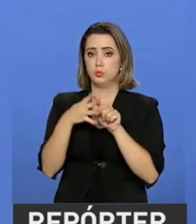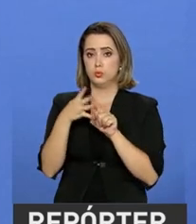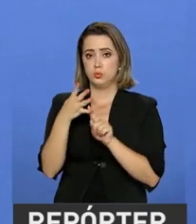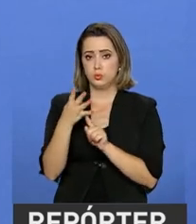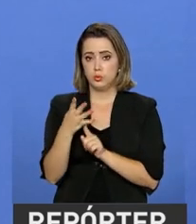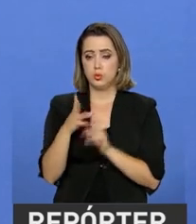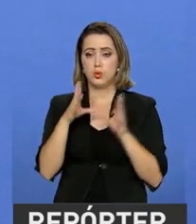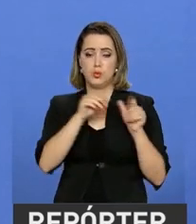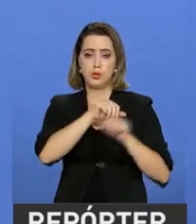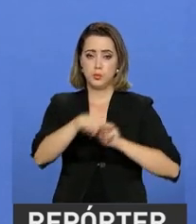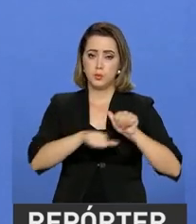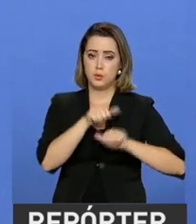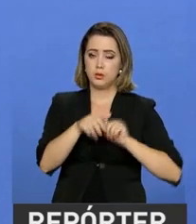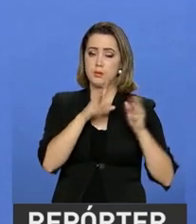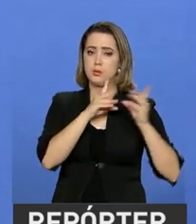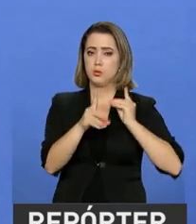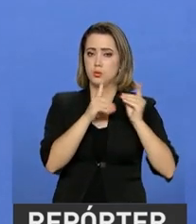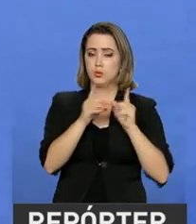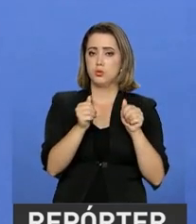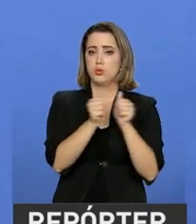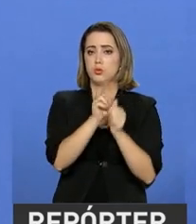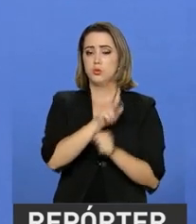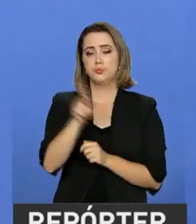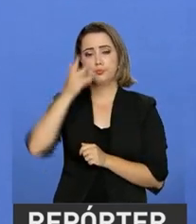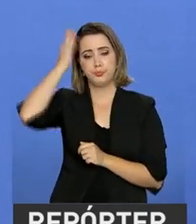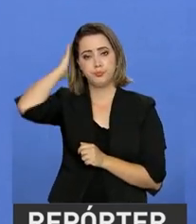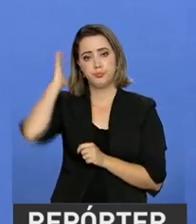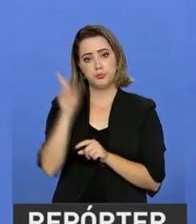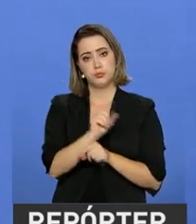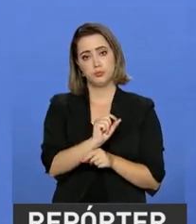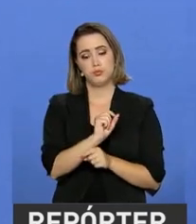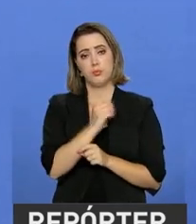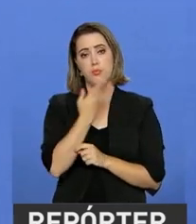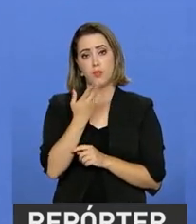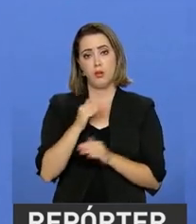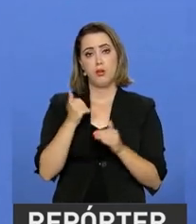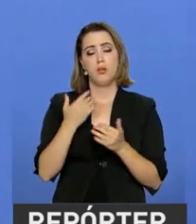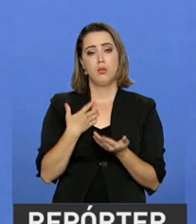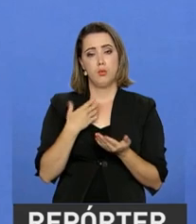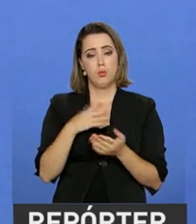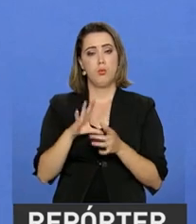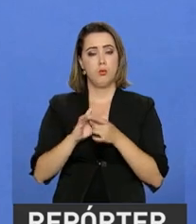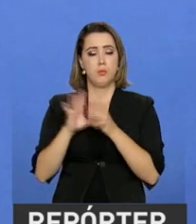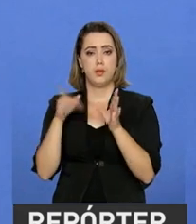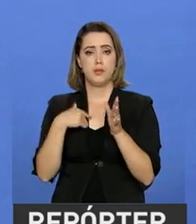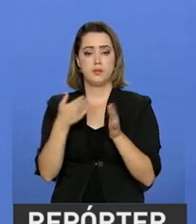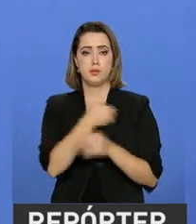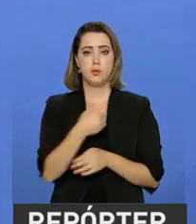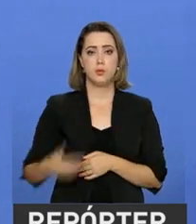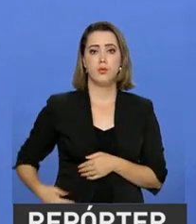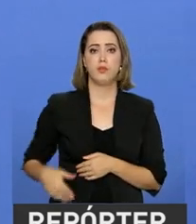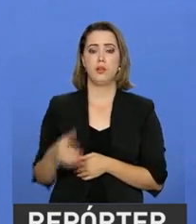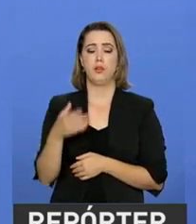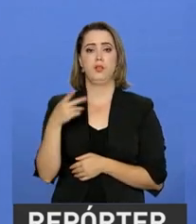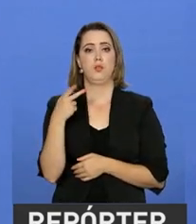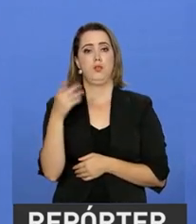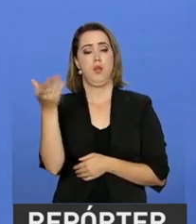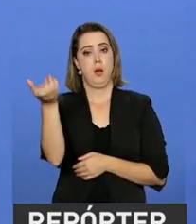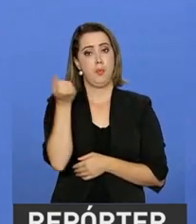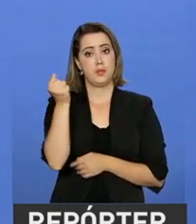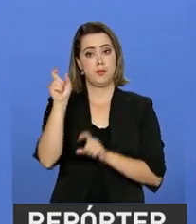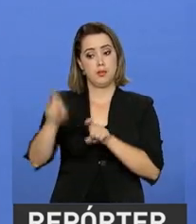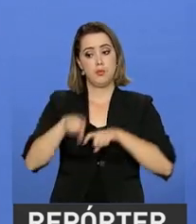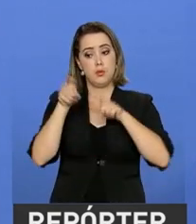pontos em que estão sendo negociados ajustes na Proposta com a Val do governo pensões aposentadoria